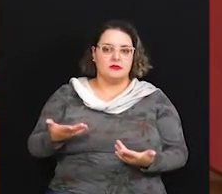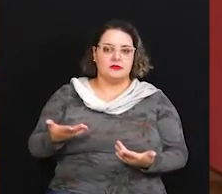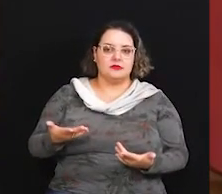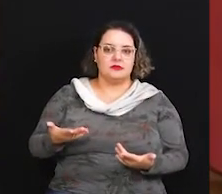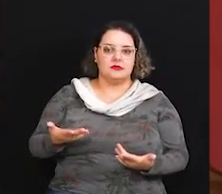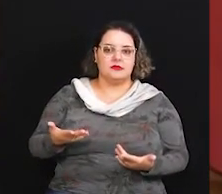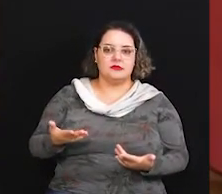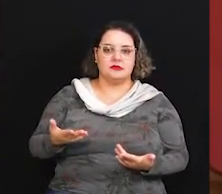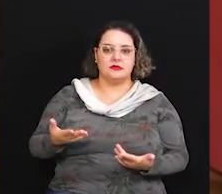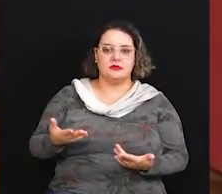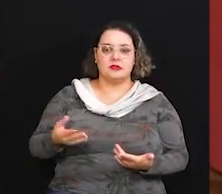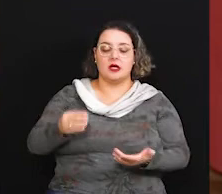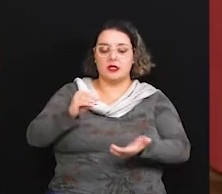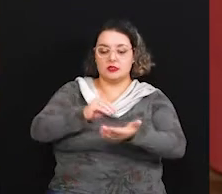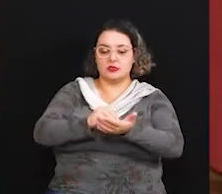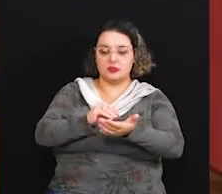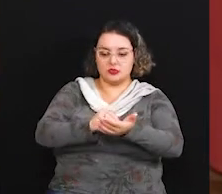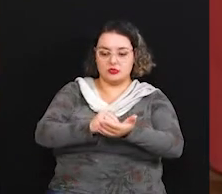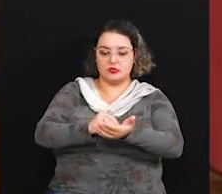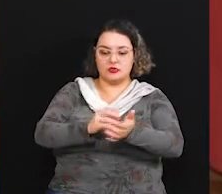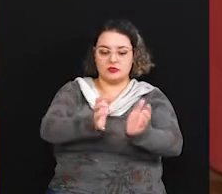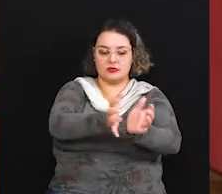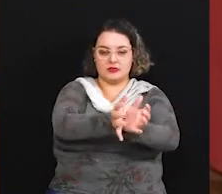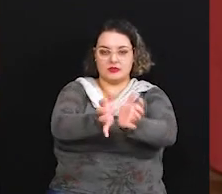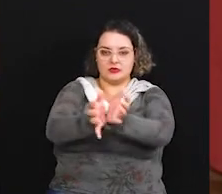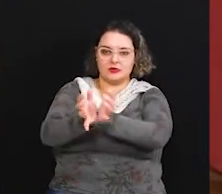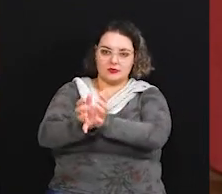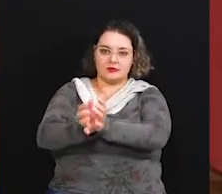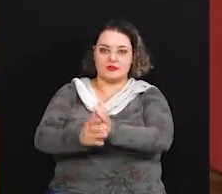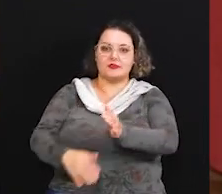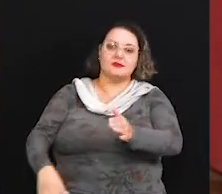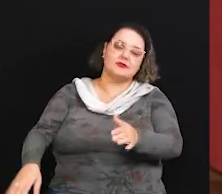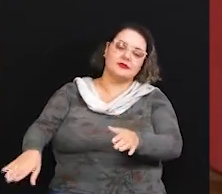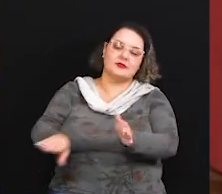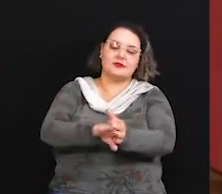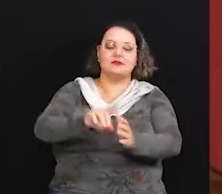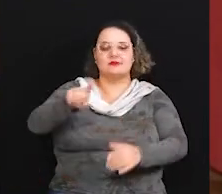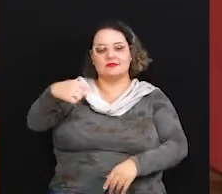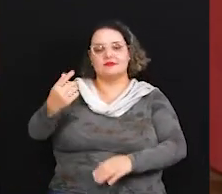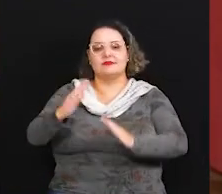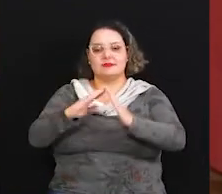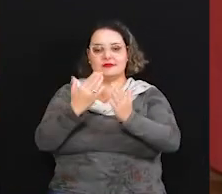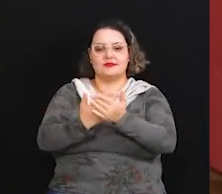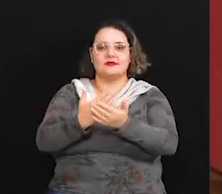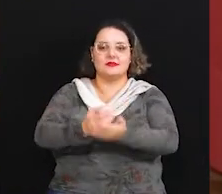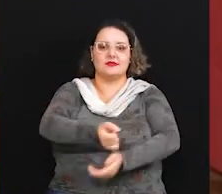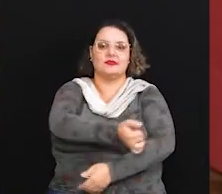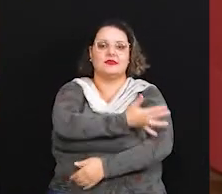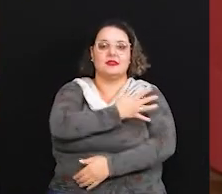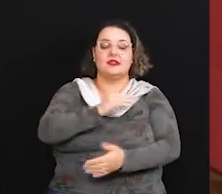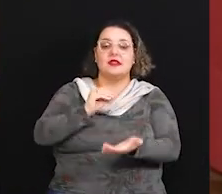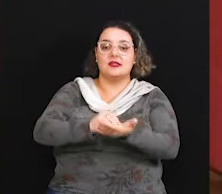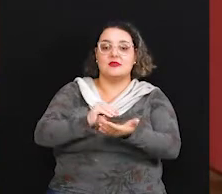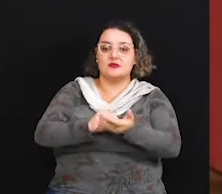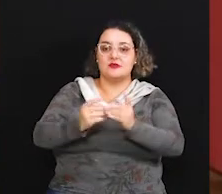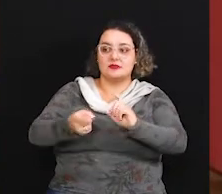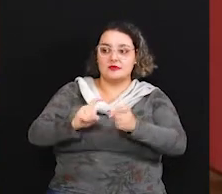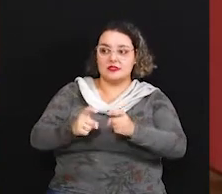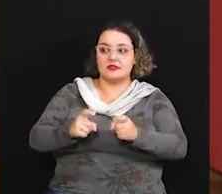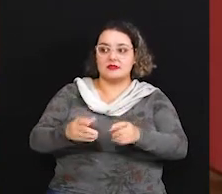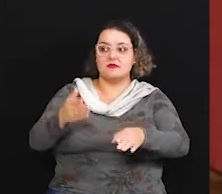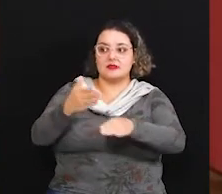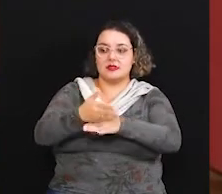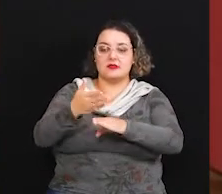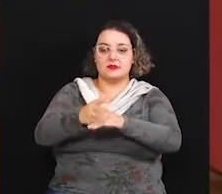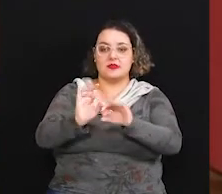Chega às últimas turmas, que quando vai para o fundamental, a gente sempre, nas últimas reuniões que a gente